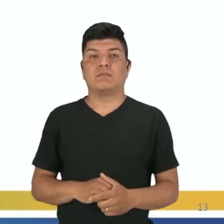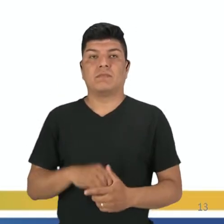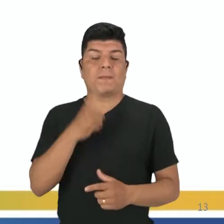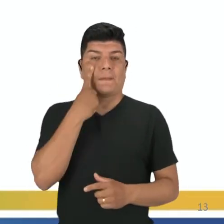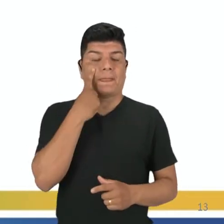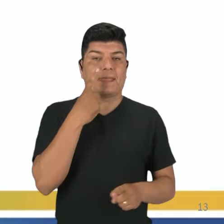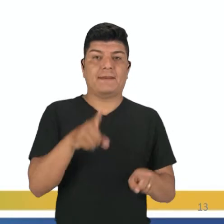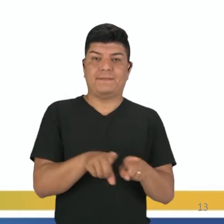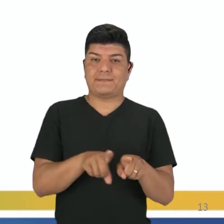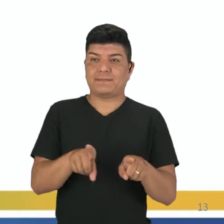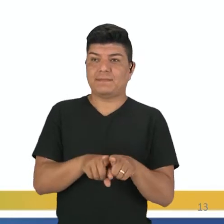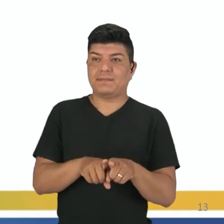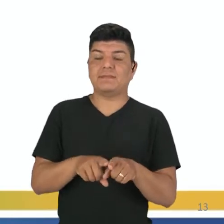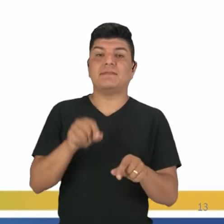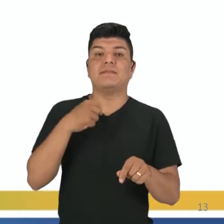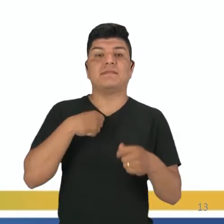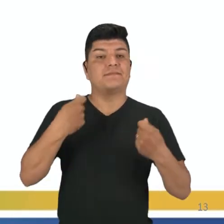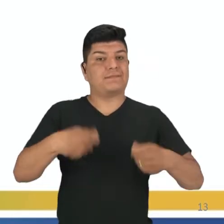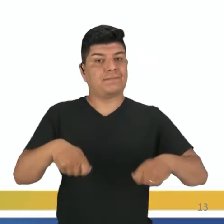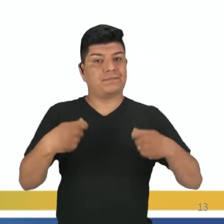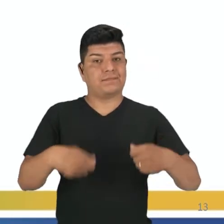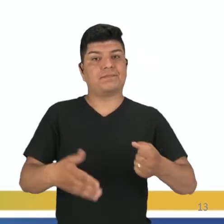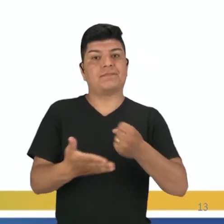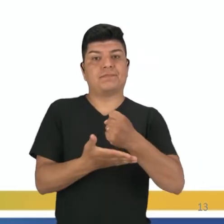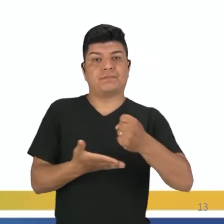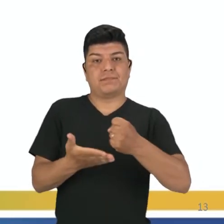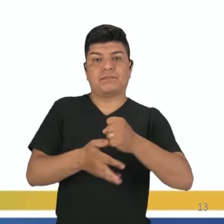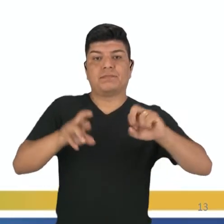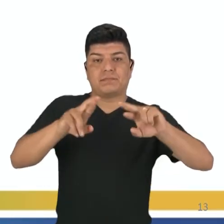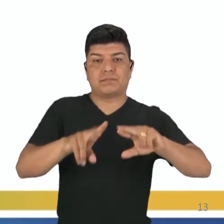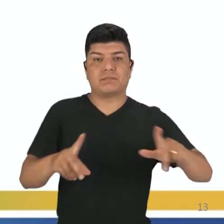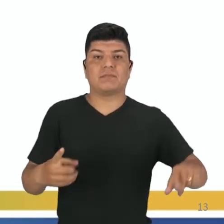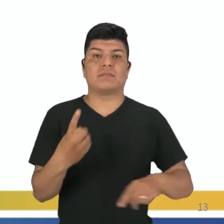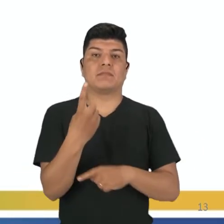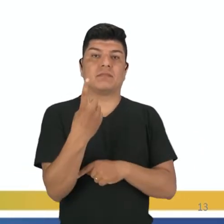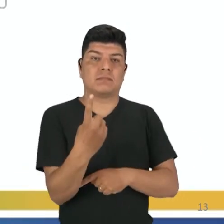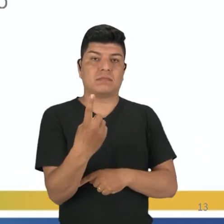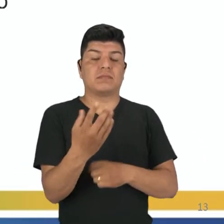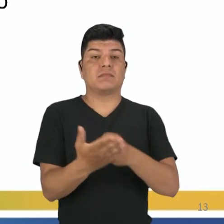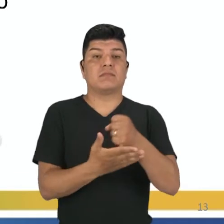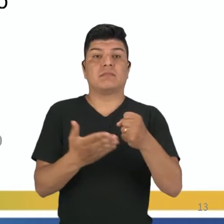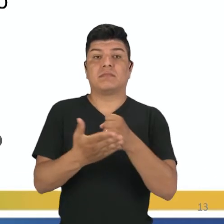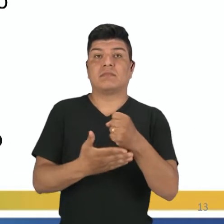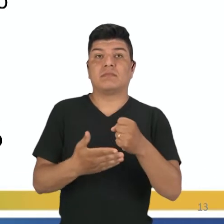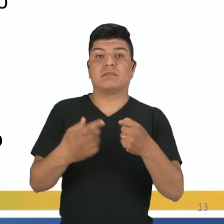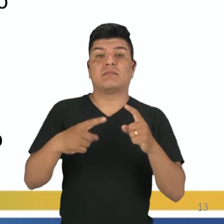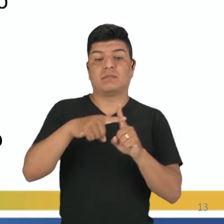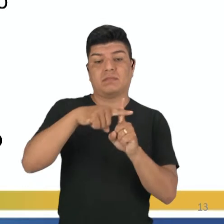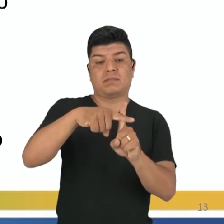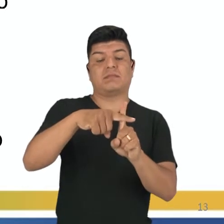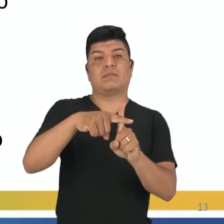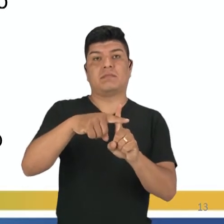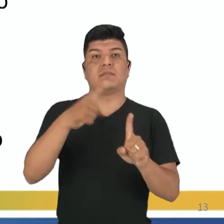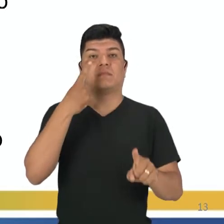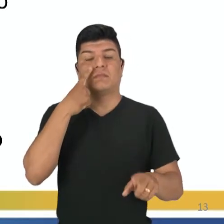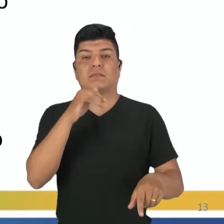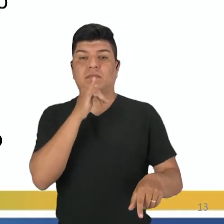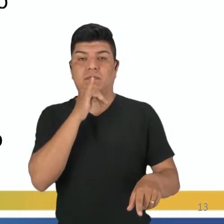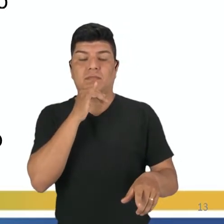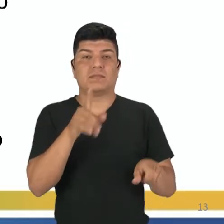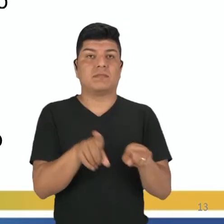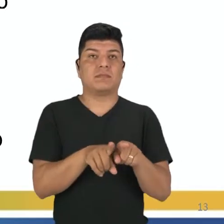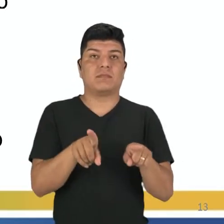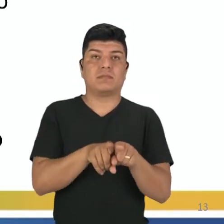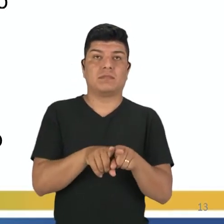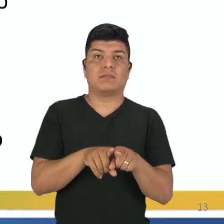Vimos que a função ela tem que ter base diferente de 1 e a base deve ser positiva. Vimos exemplos